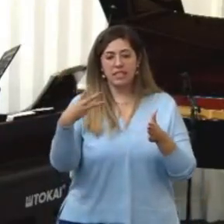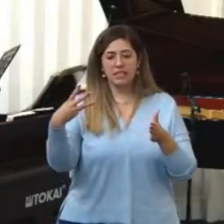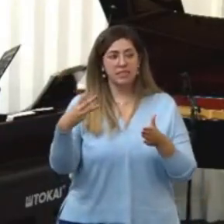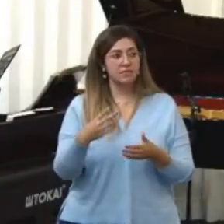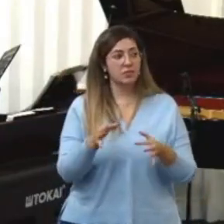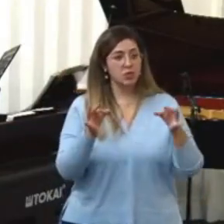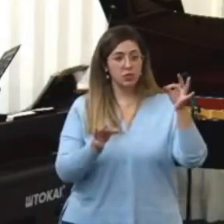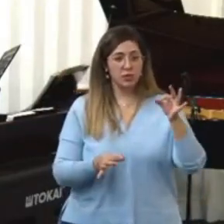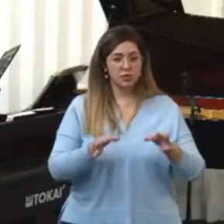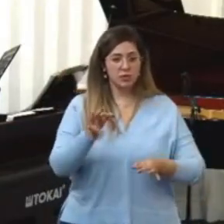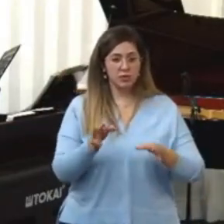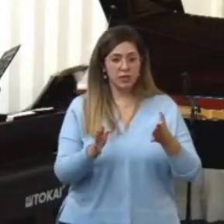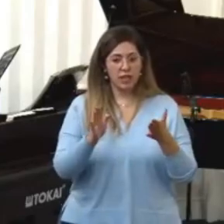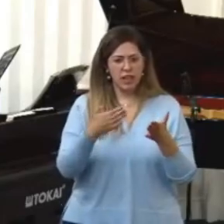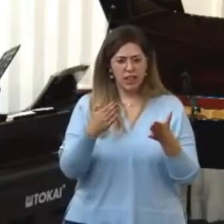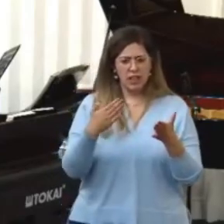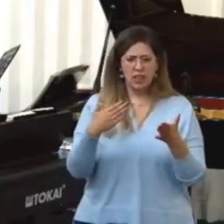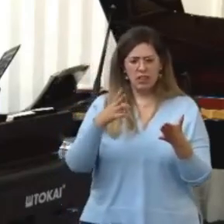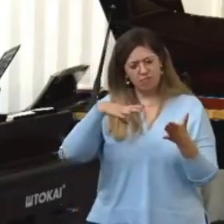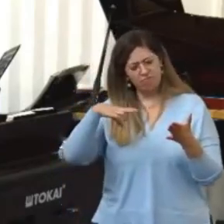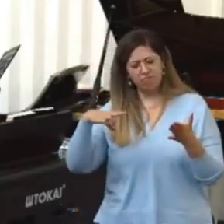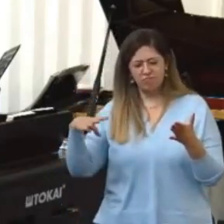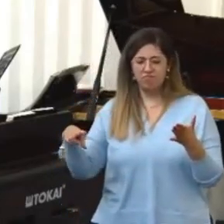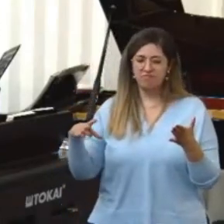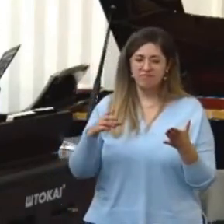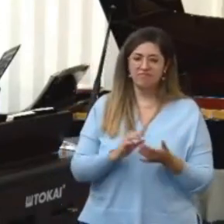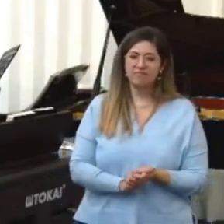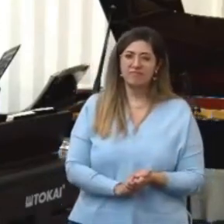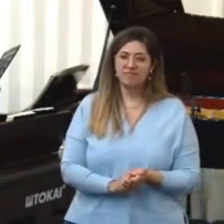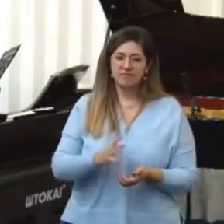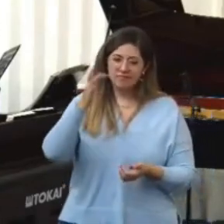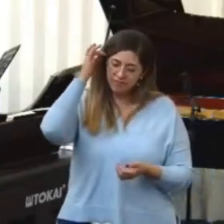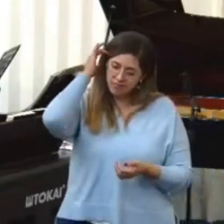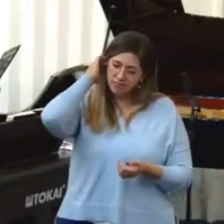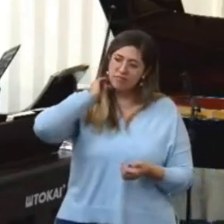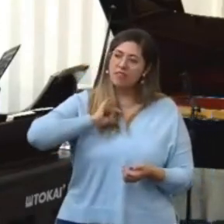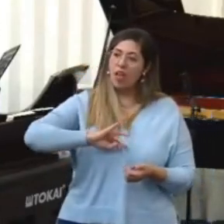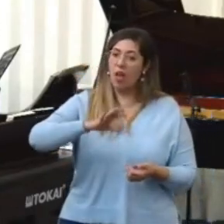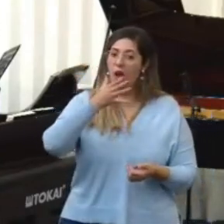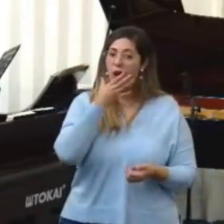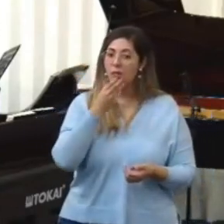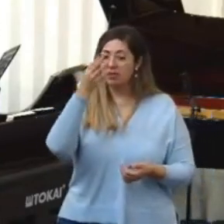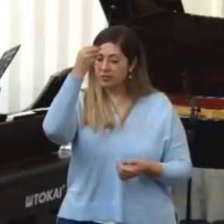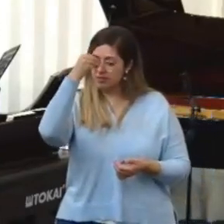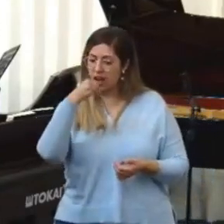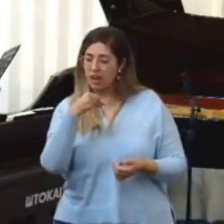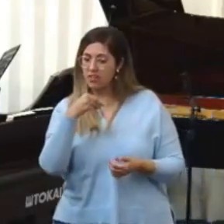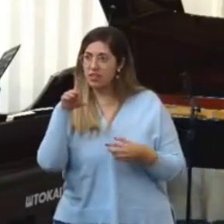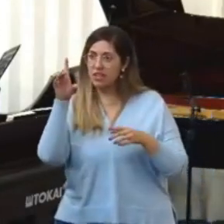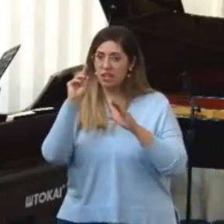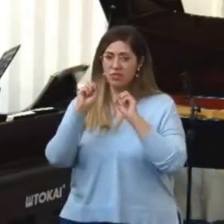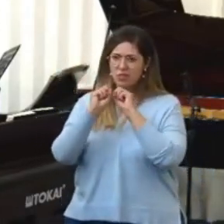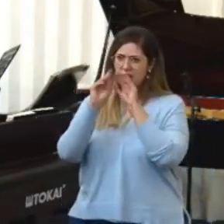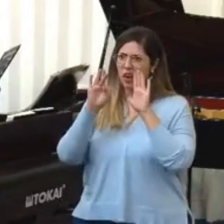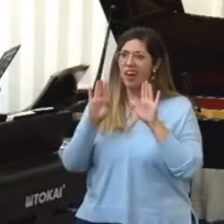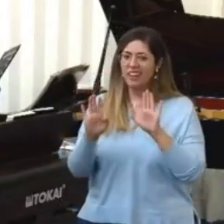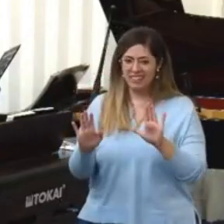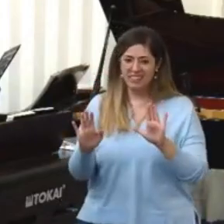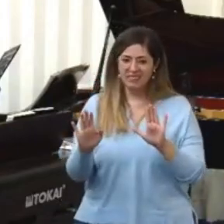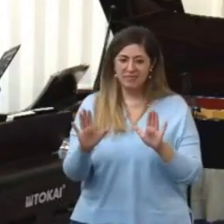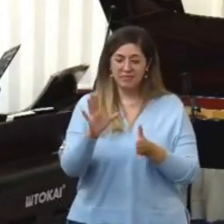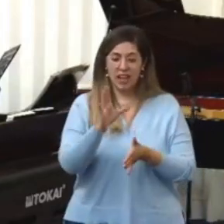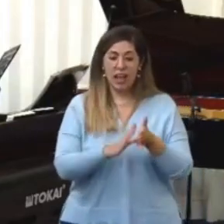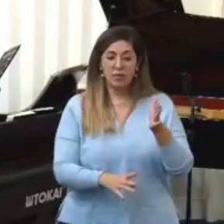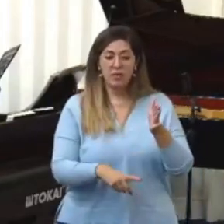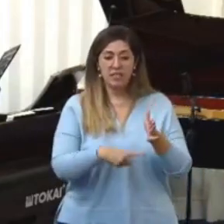abra. Nós vamos trabalhar dentro do tema Sansão, homem frágil, Deus de glória. Veja no capítulo 13 de